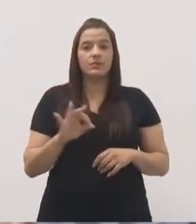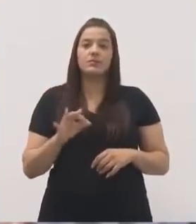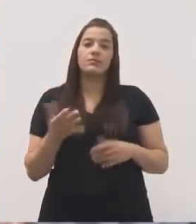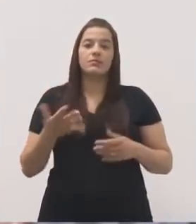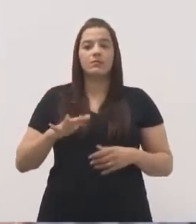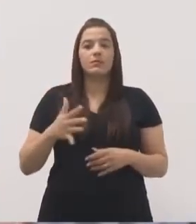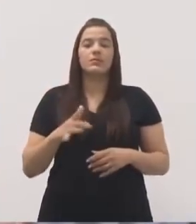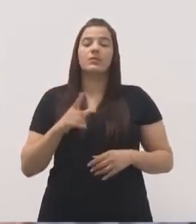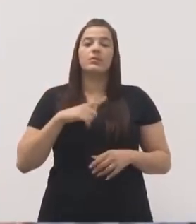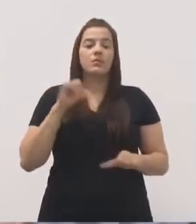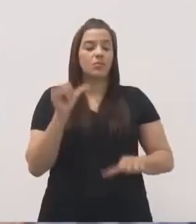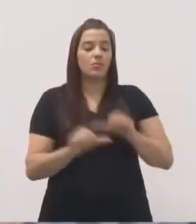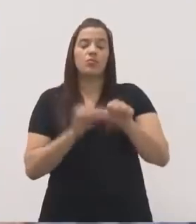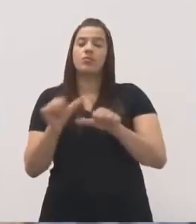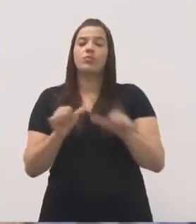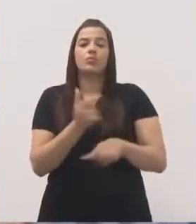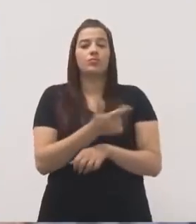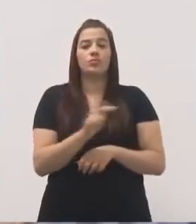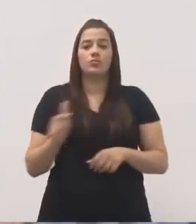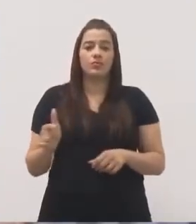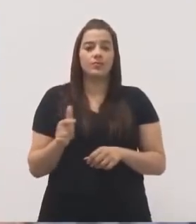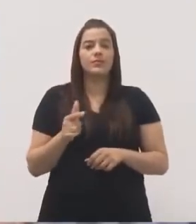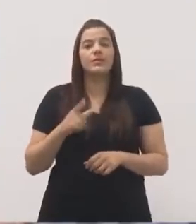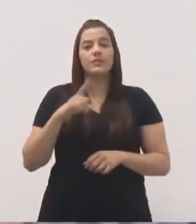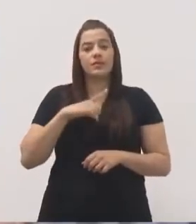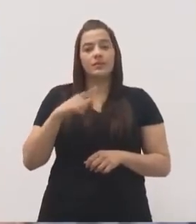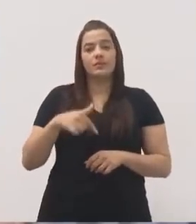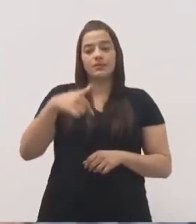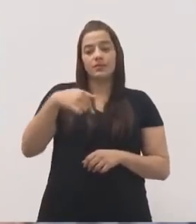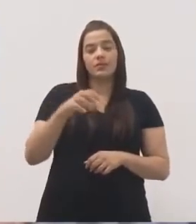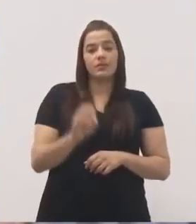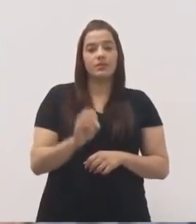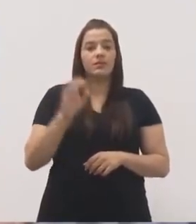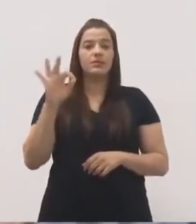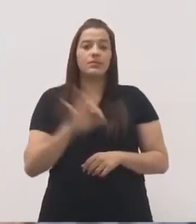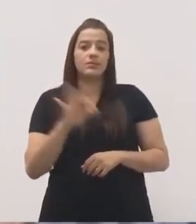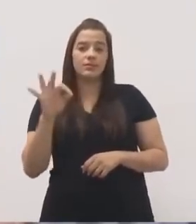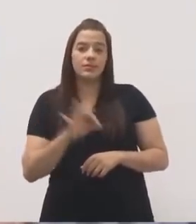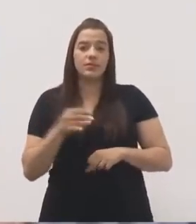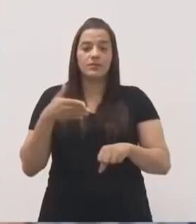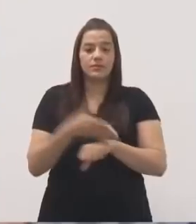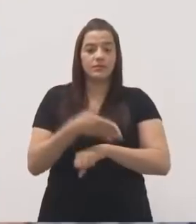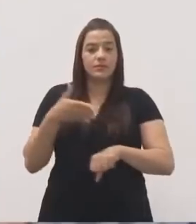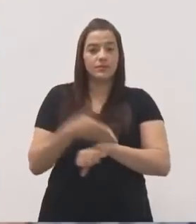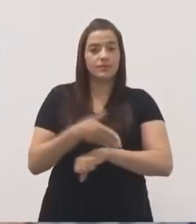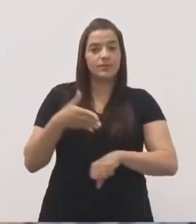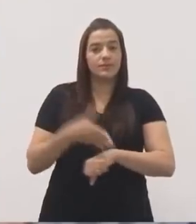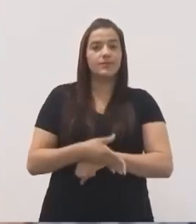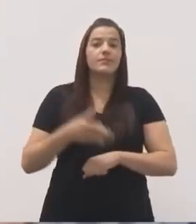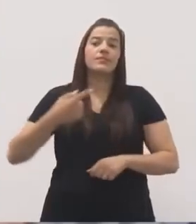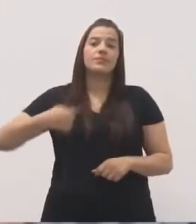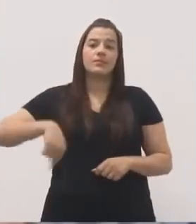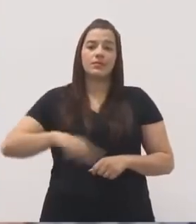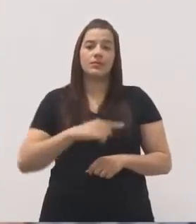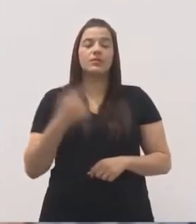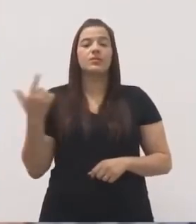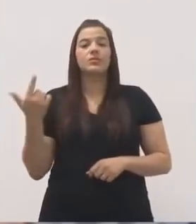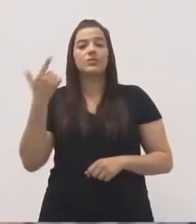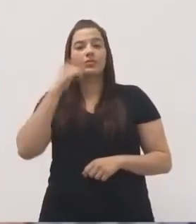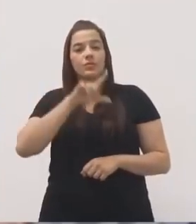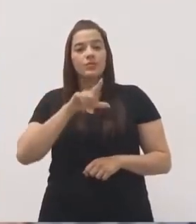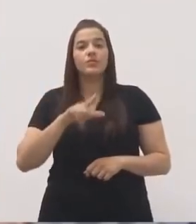não é? Não mudou. É necessário ter 80% de frequência daquele segmento para que a gente consiga ter